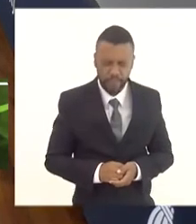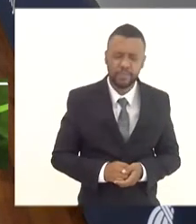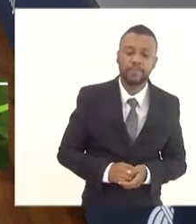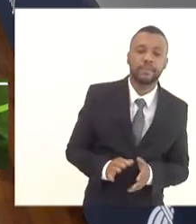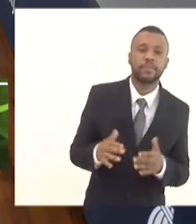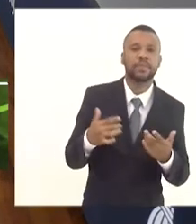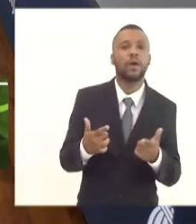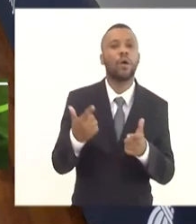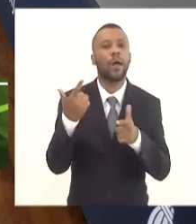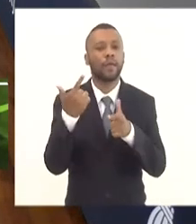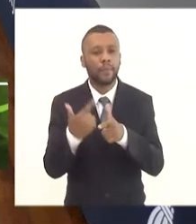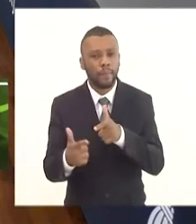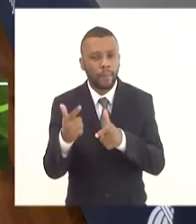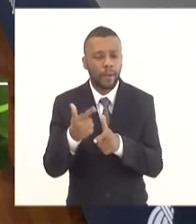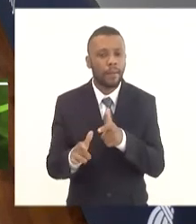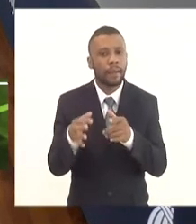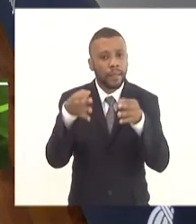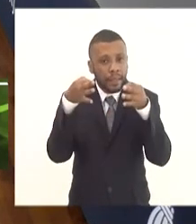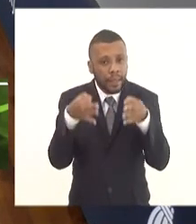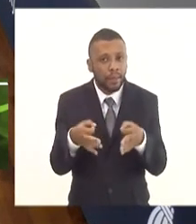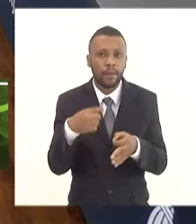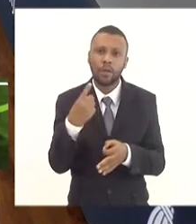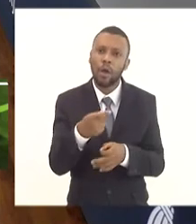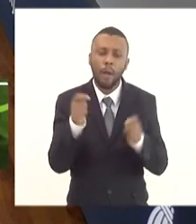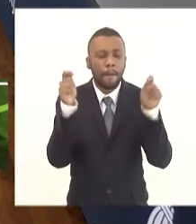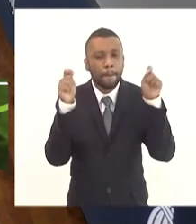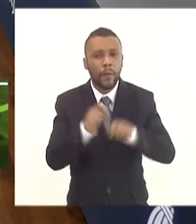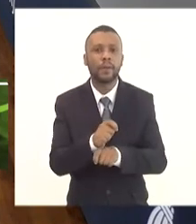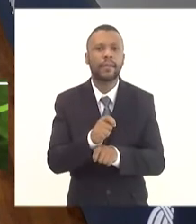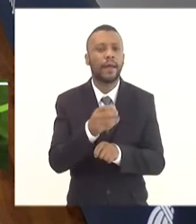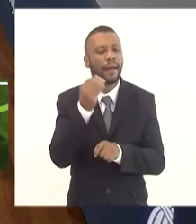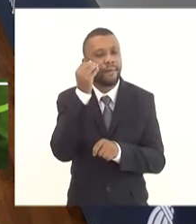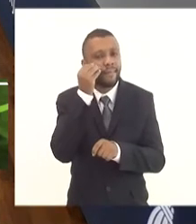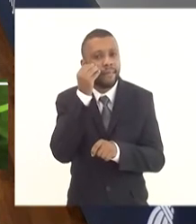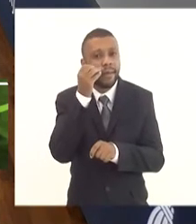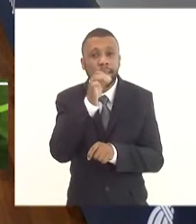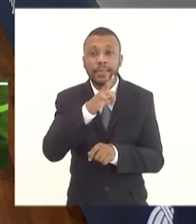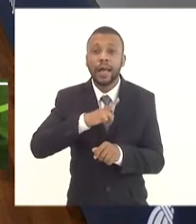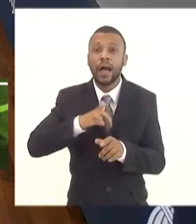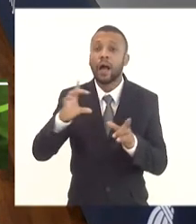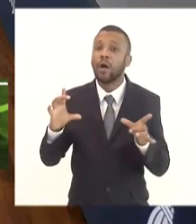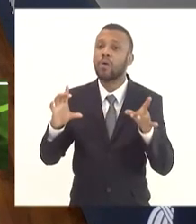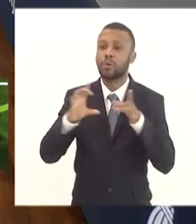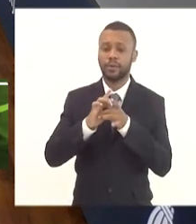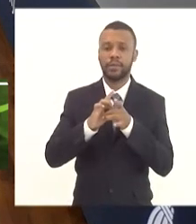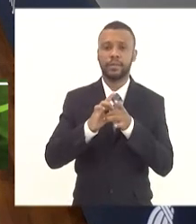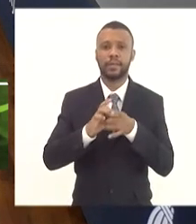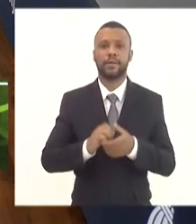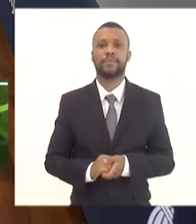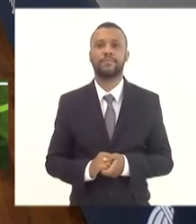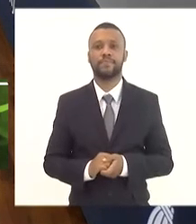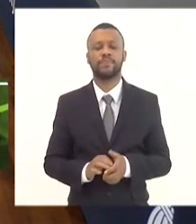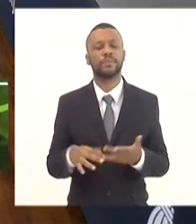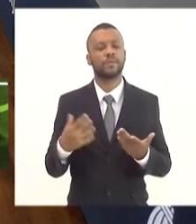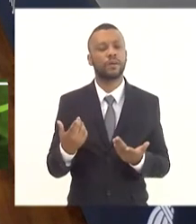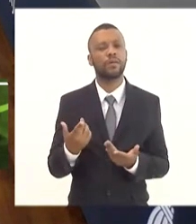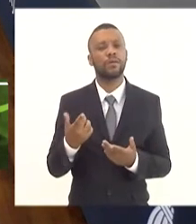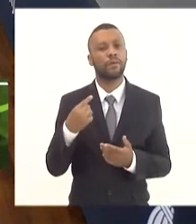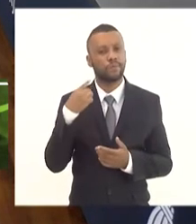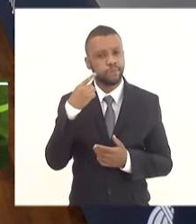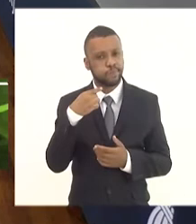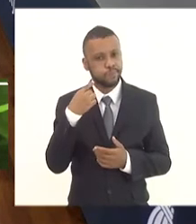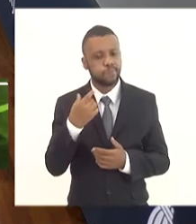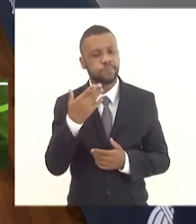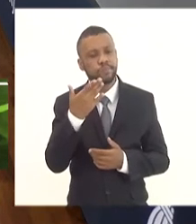essa questão, exatamente para a gente poder ver se isso está conectado. Aí, doutora Vanessa, tem uma segunda